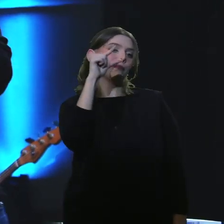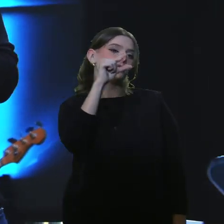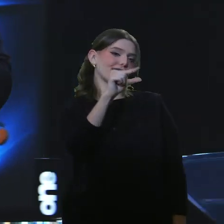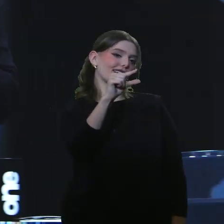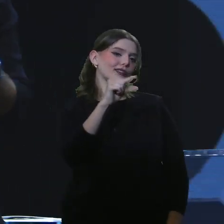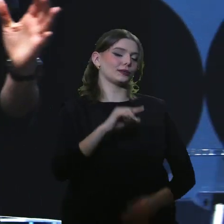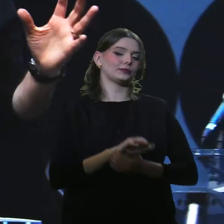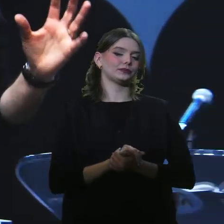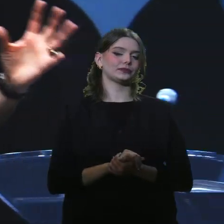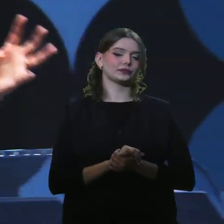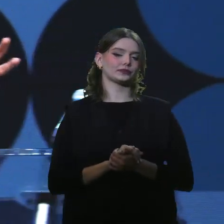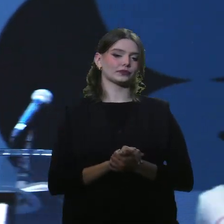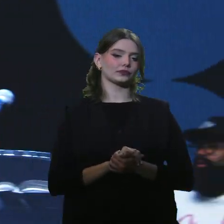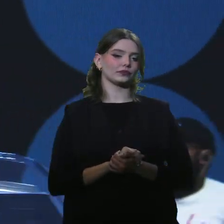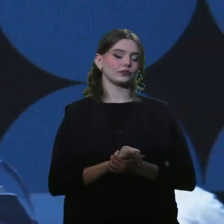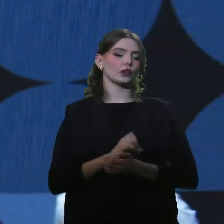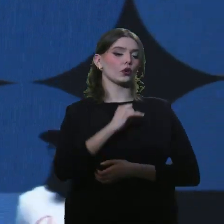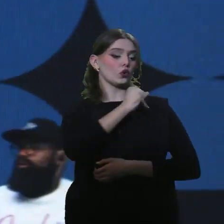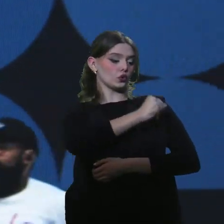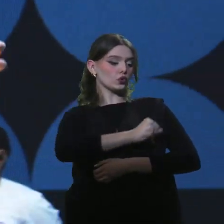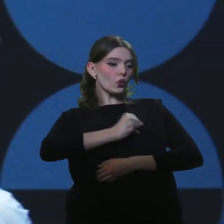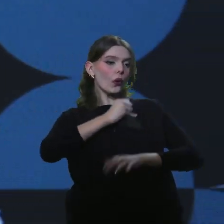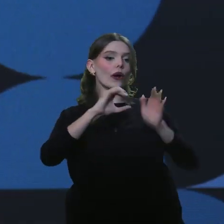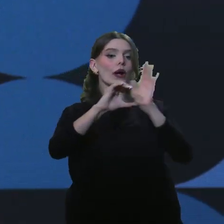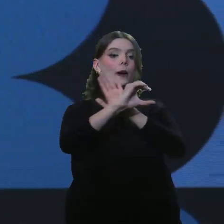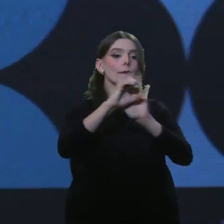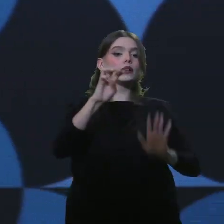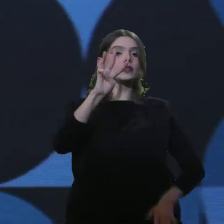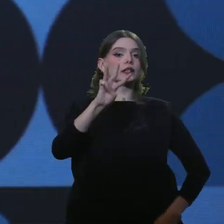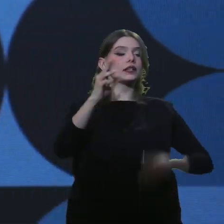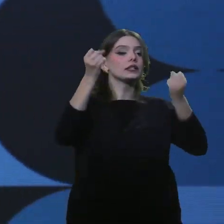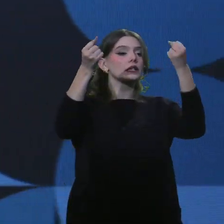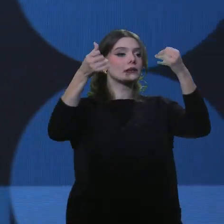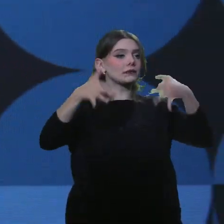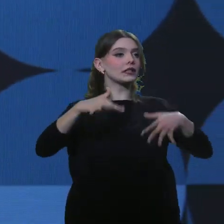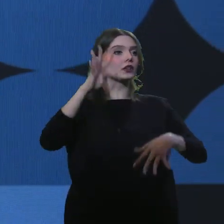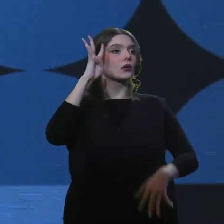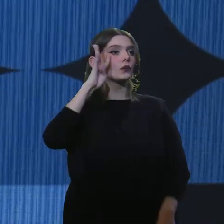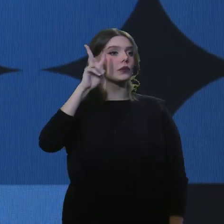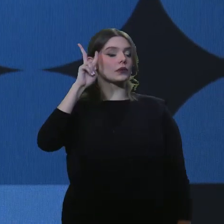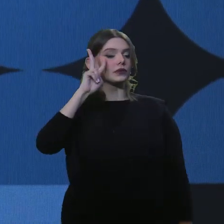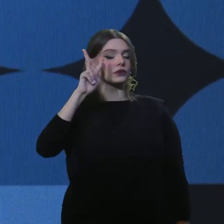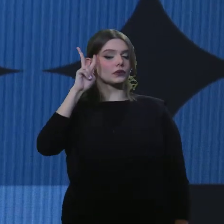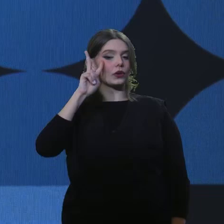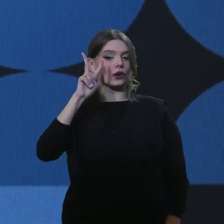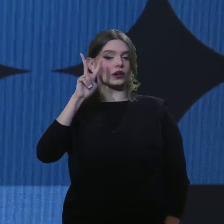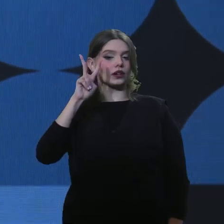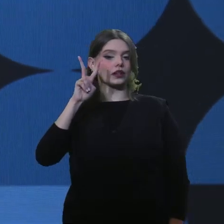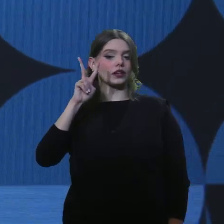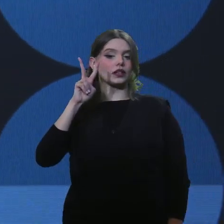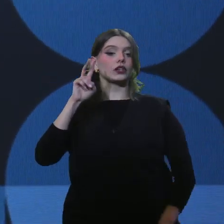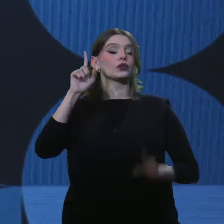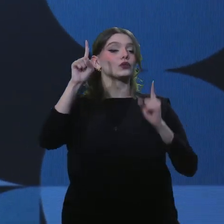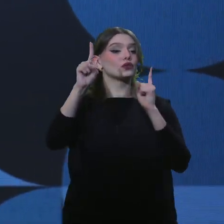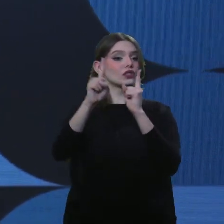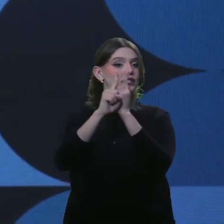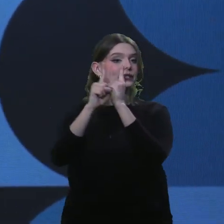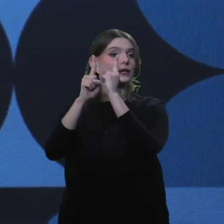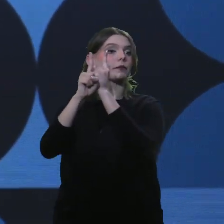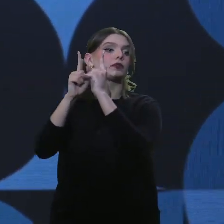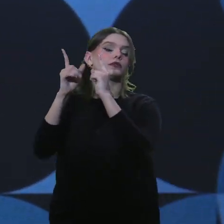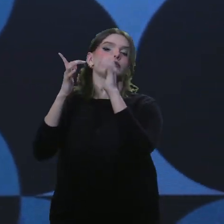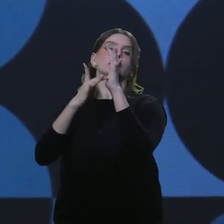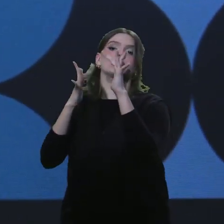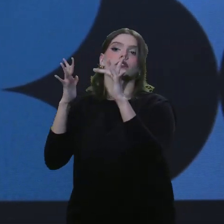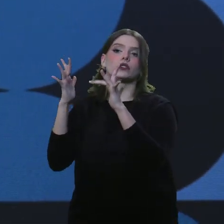Sabe, João 3 vai narrar uma história que os discípulos de João Batista chegam para ele. Lembra que João